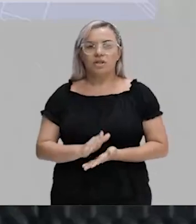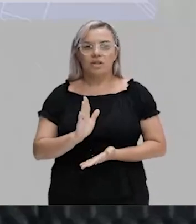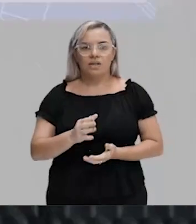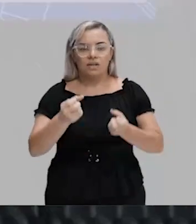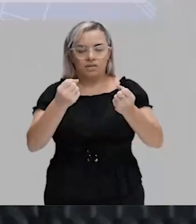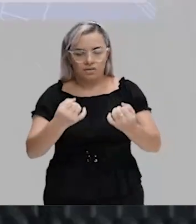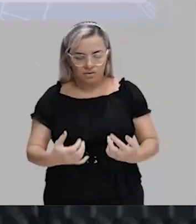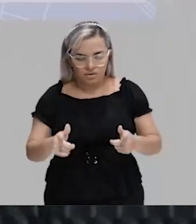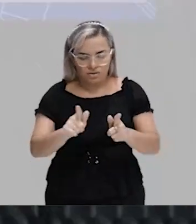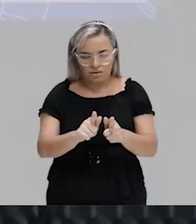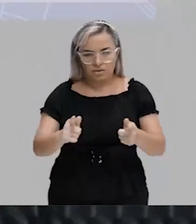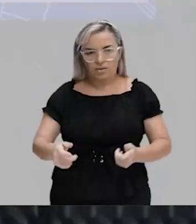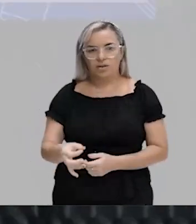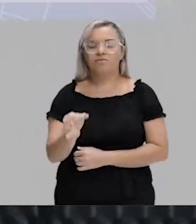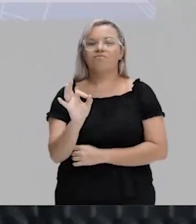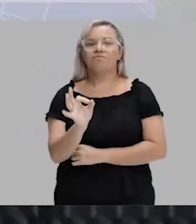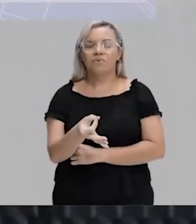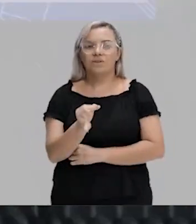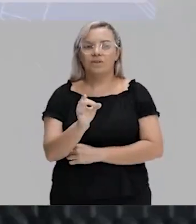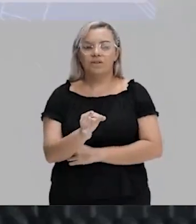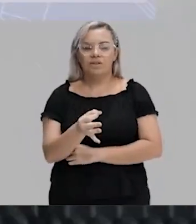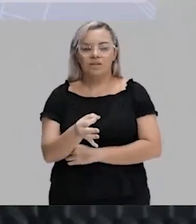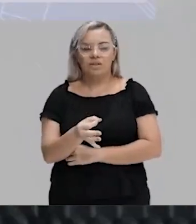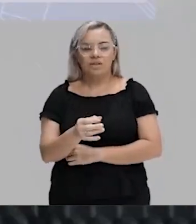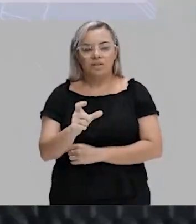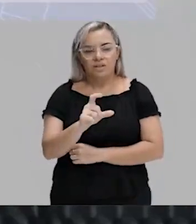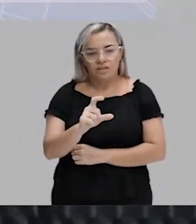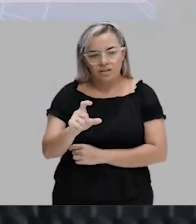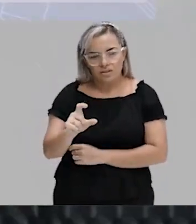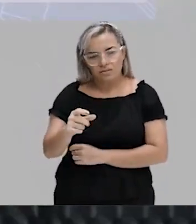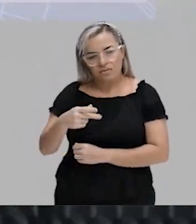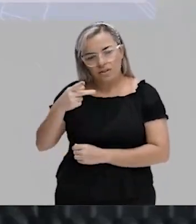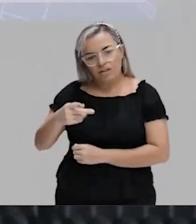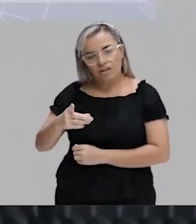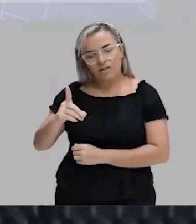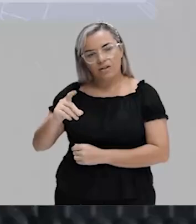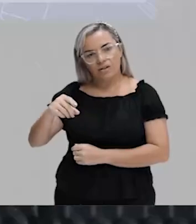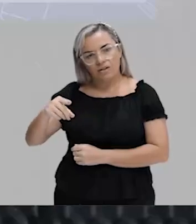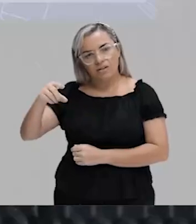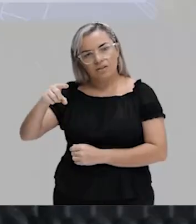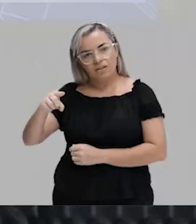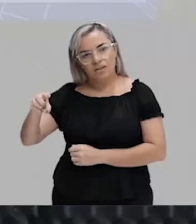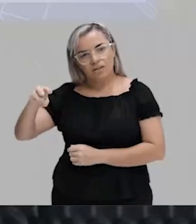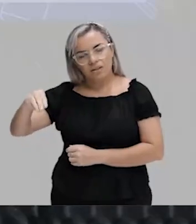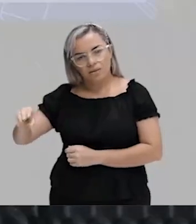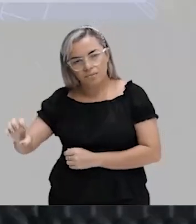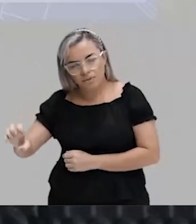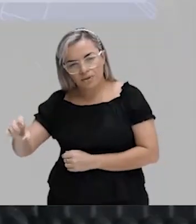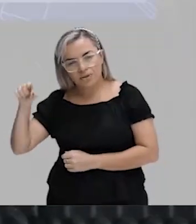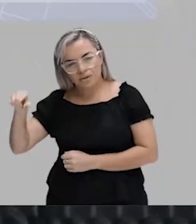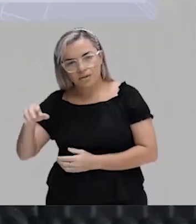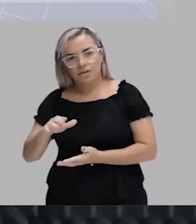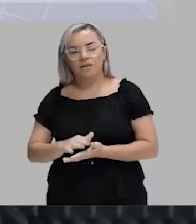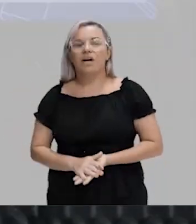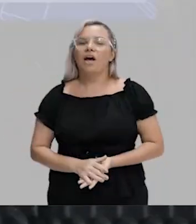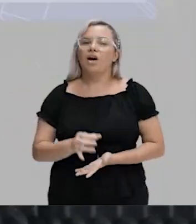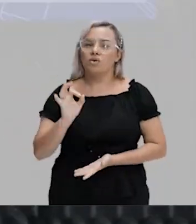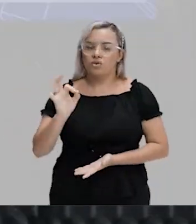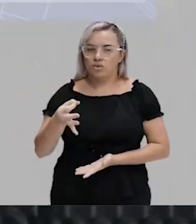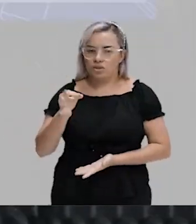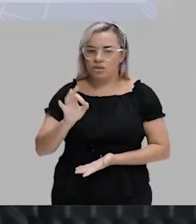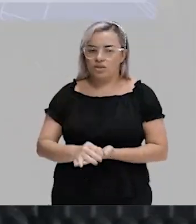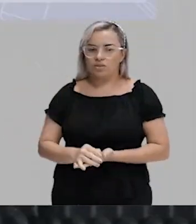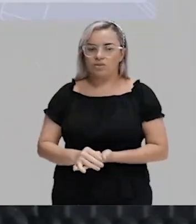o correto seria: dê-me um cigarro. Imagina vocês chegando para alguém e dizer: dê-me um copo de água. Fica até estranho, não fica,